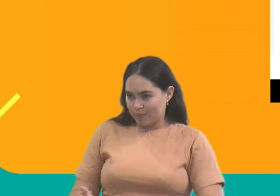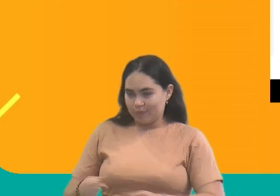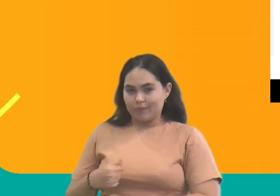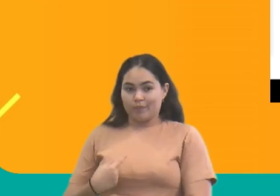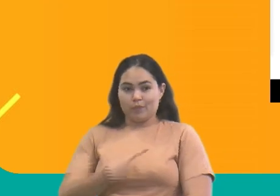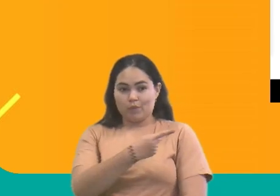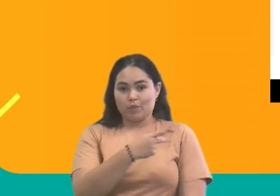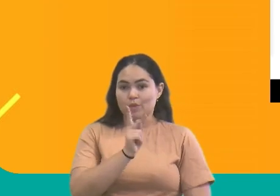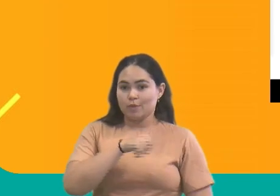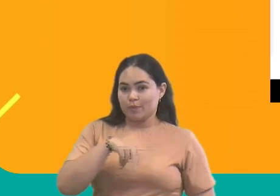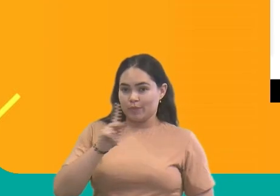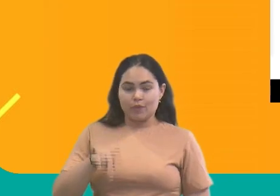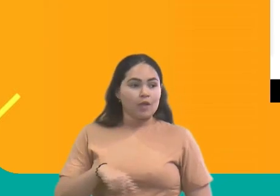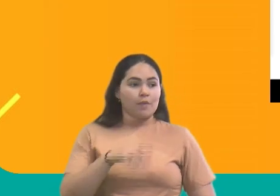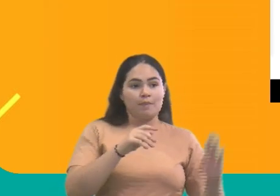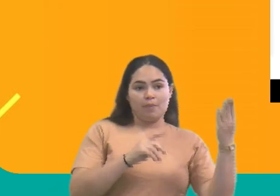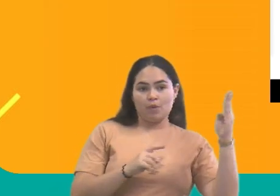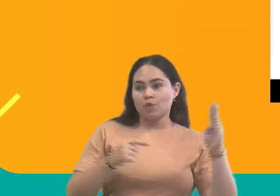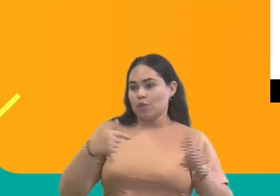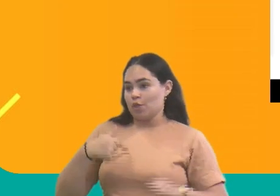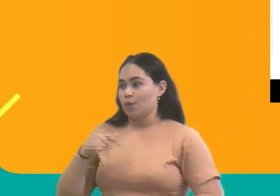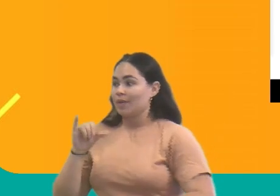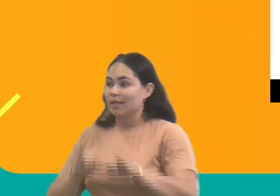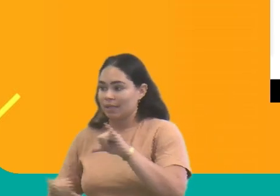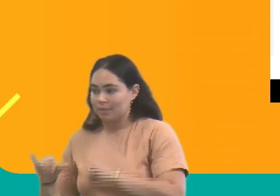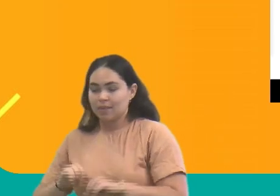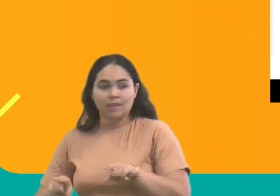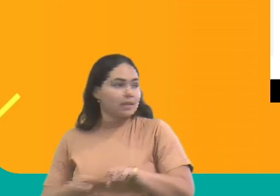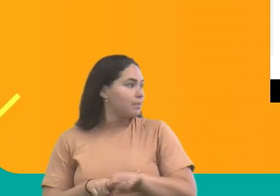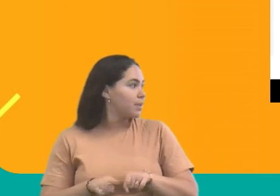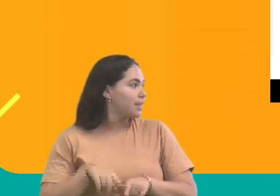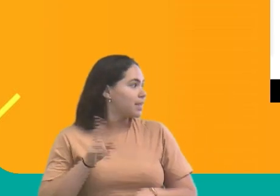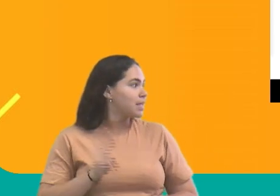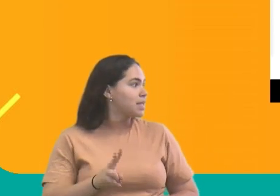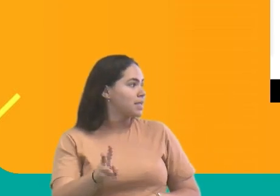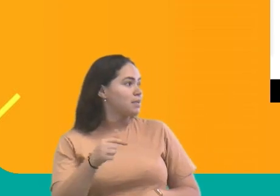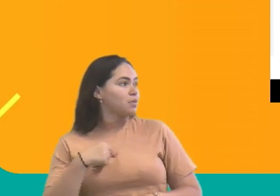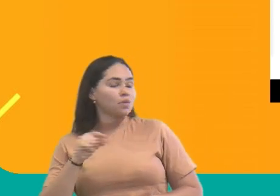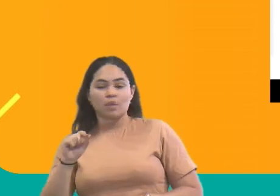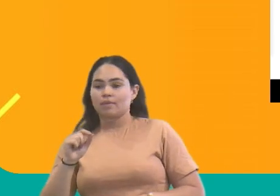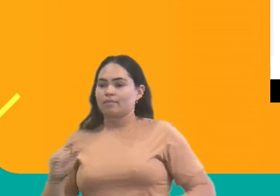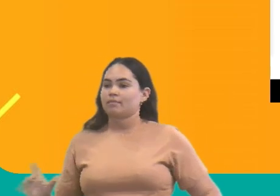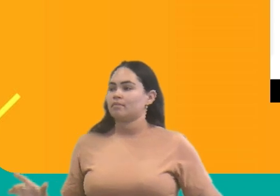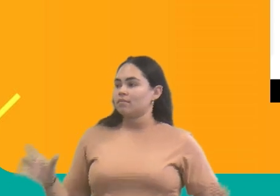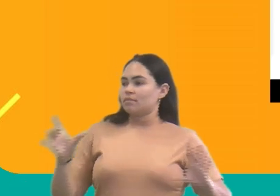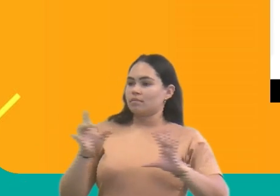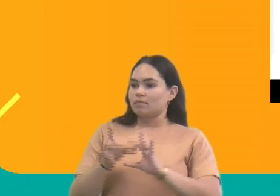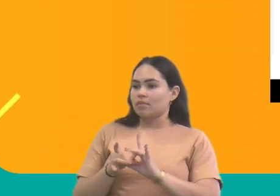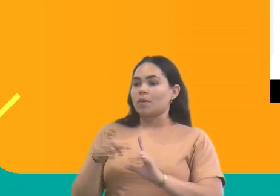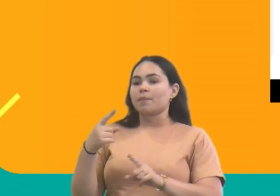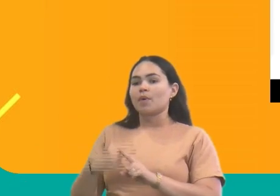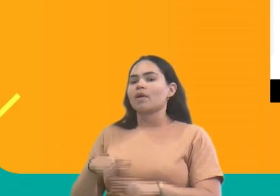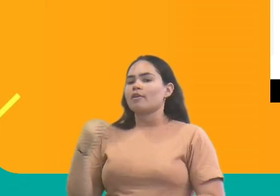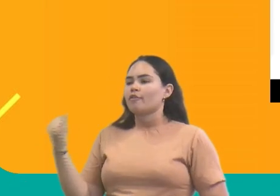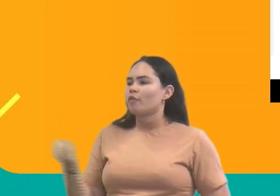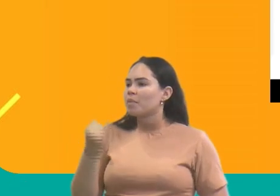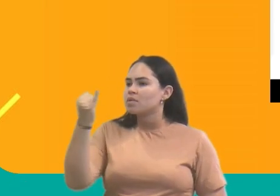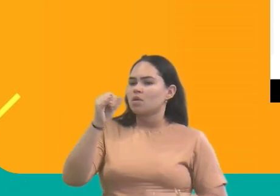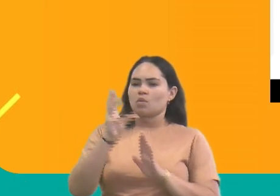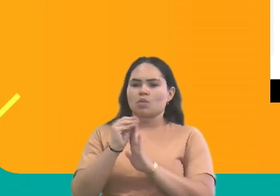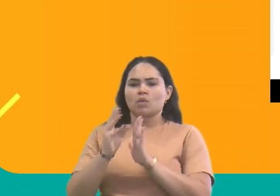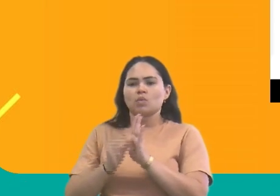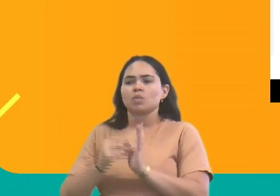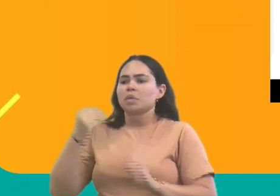duas professoras, uma de biologia e uma de química, e uma sempre complementando a outra. Porque as informações e os conteúdos,